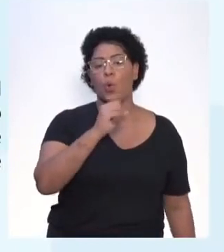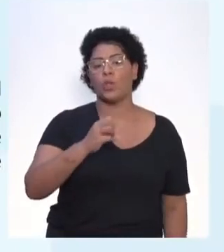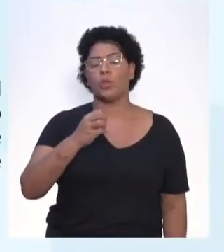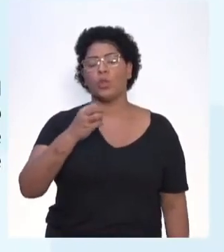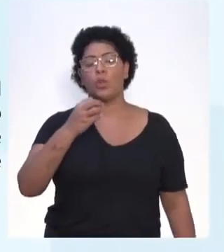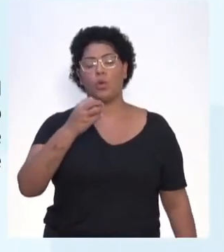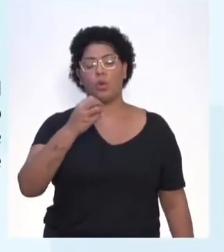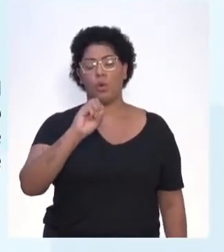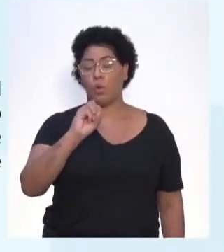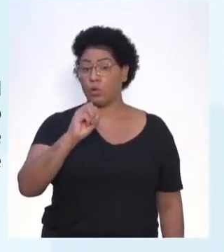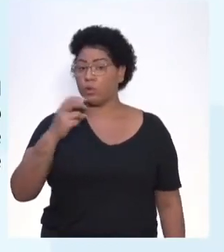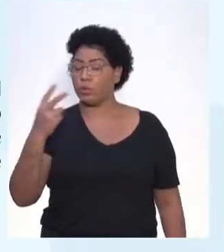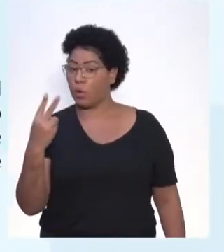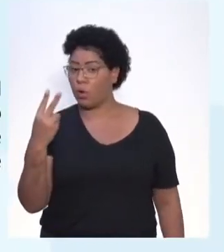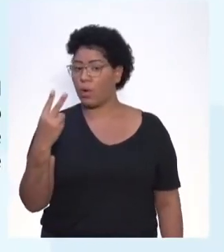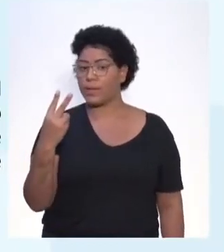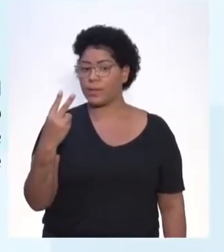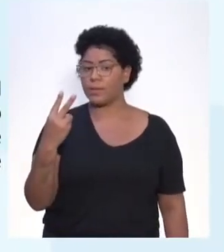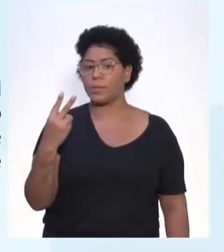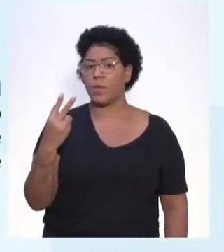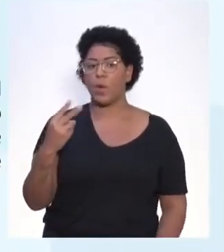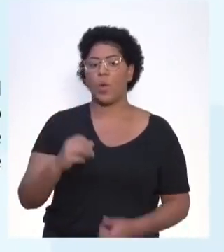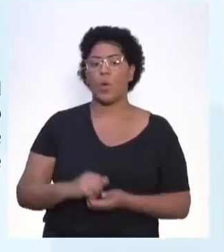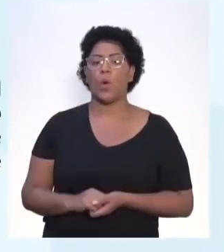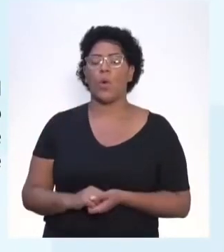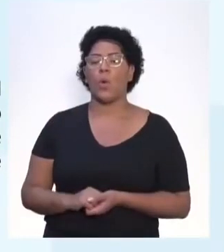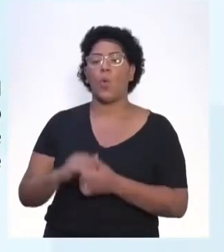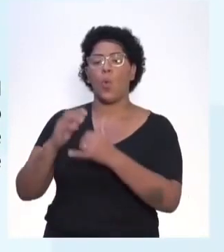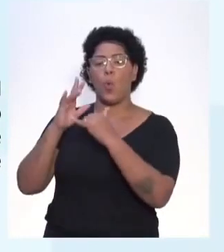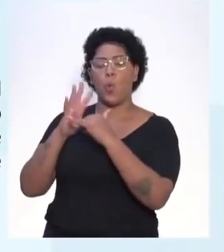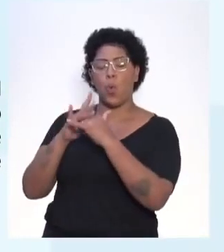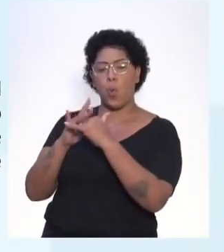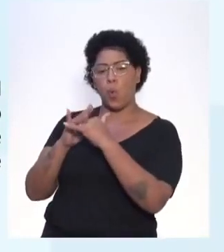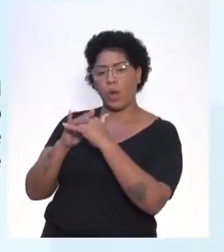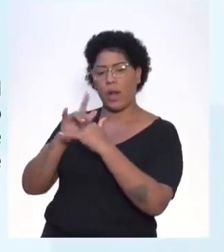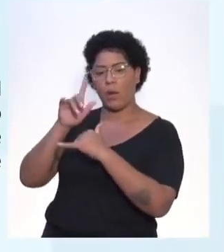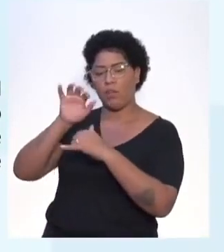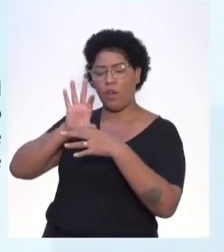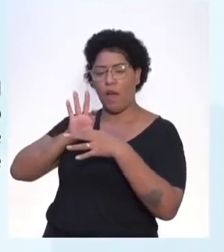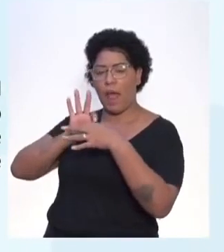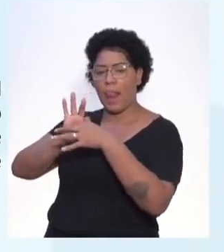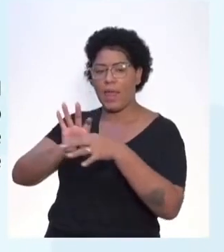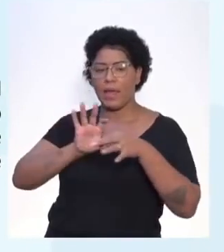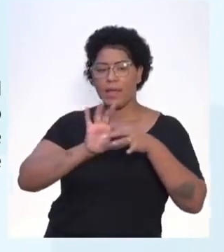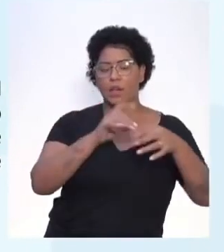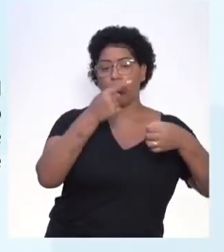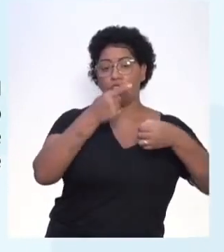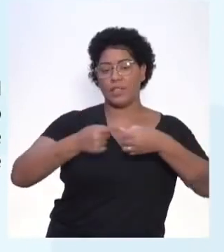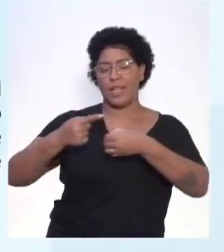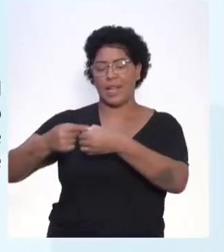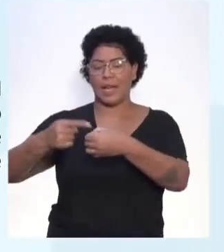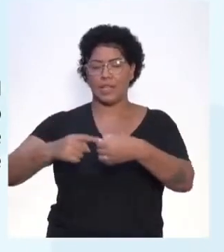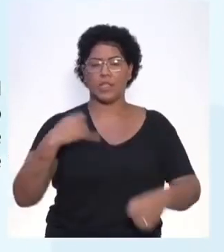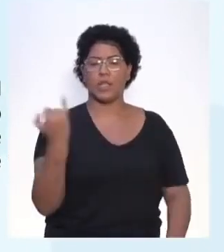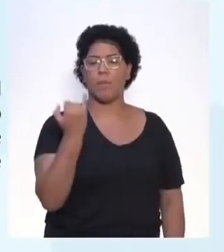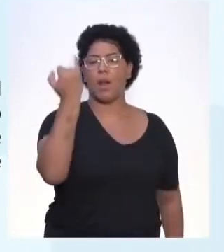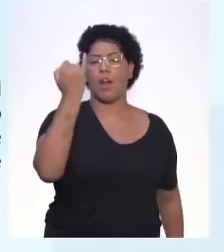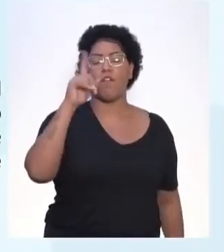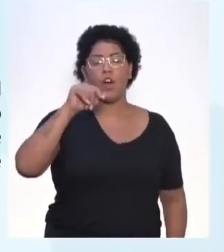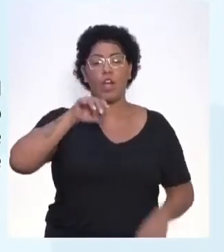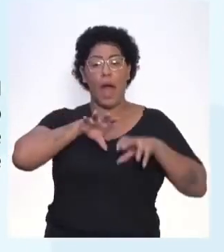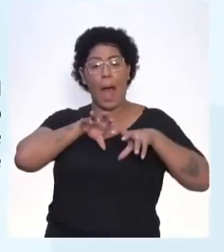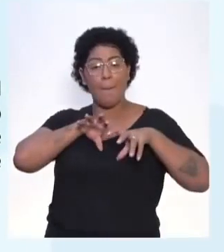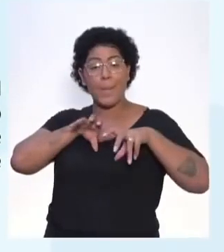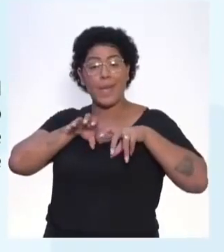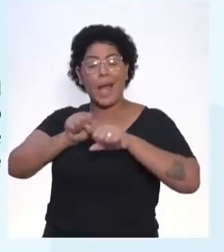1882, o Canal de Suez, que é uma importante via aí de ligação de regiões importantes, foi